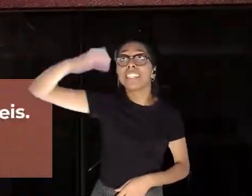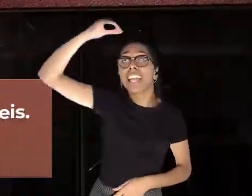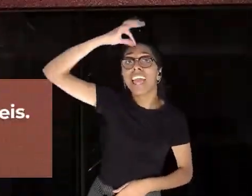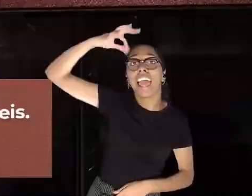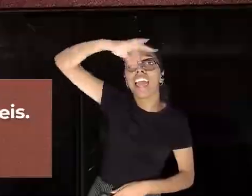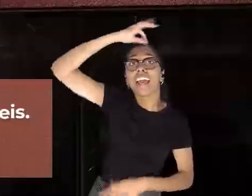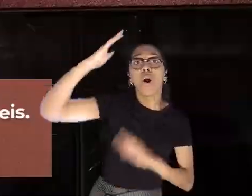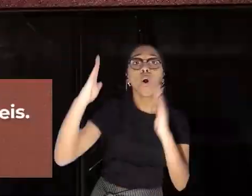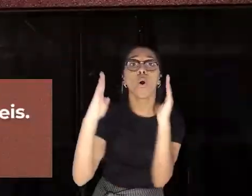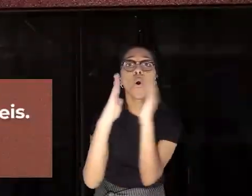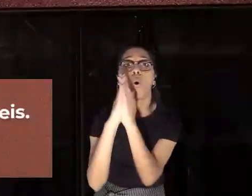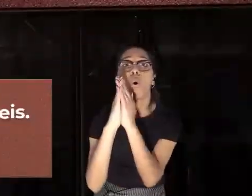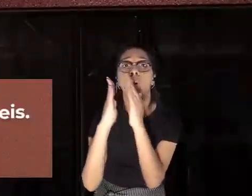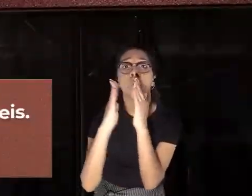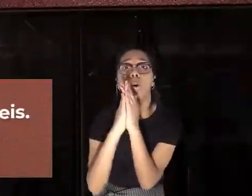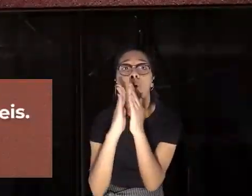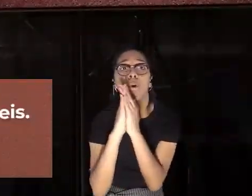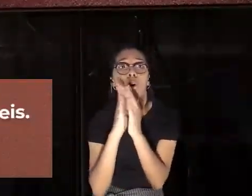Espírito